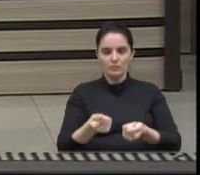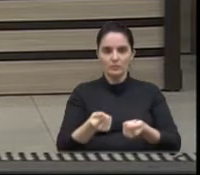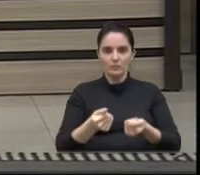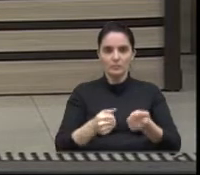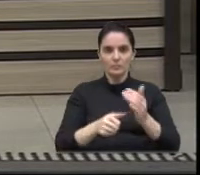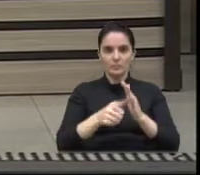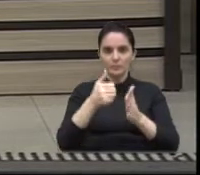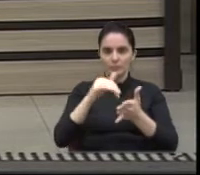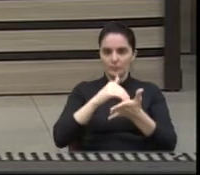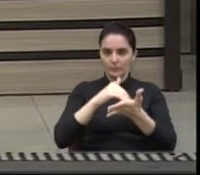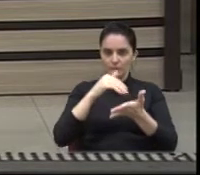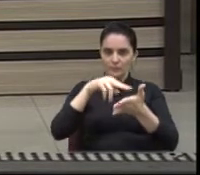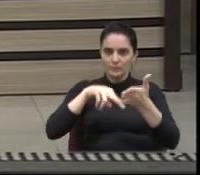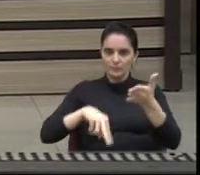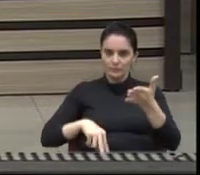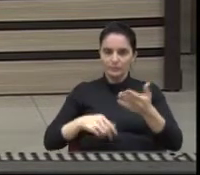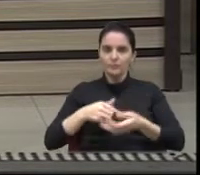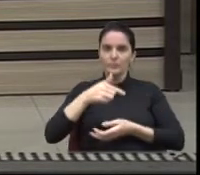Érica Tank.